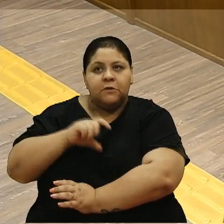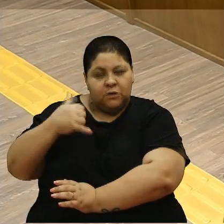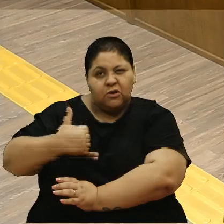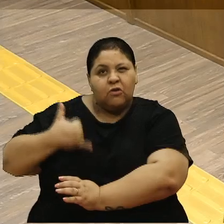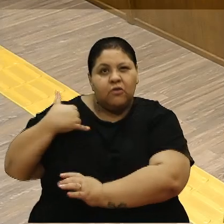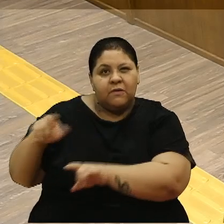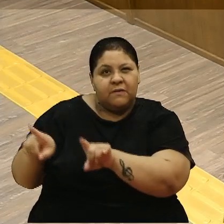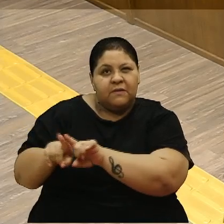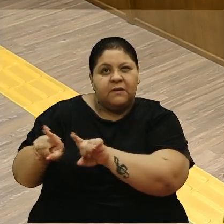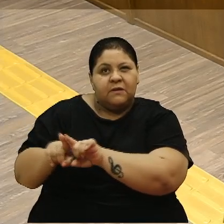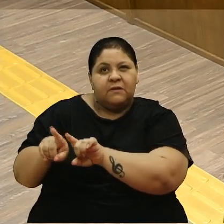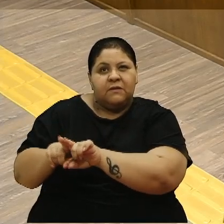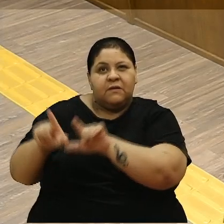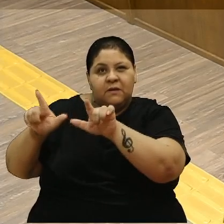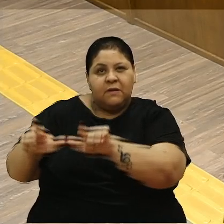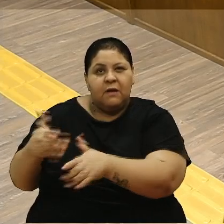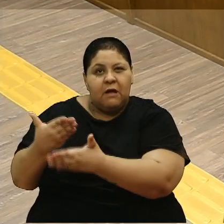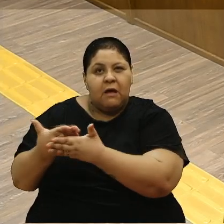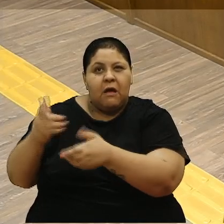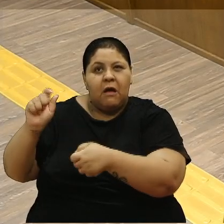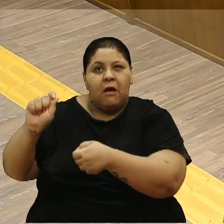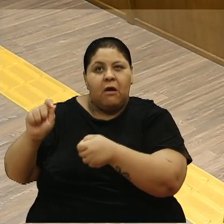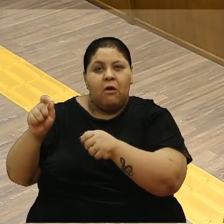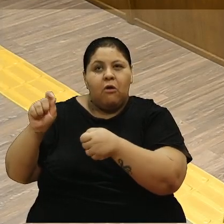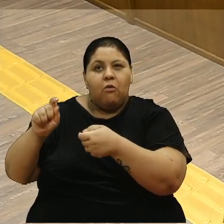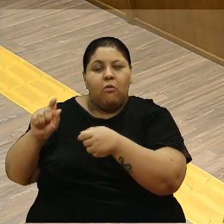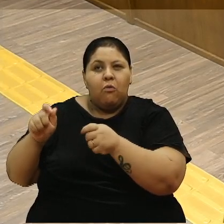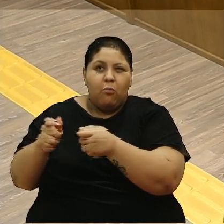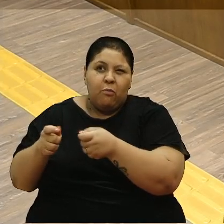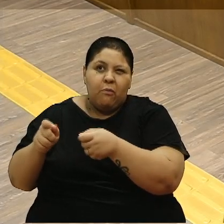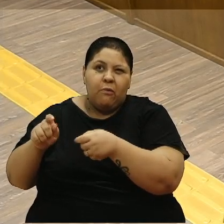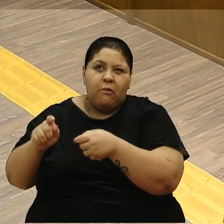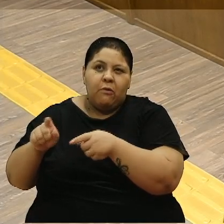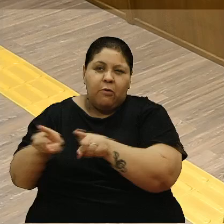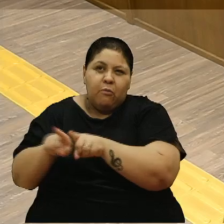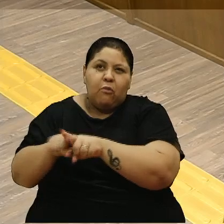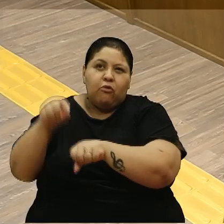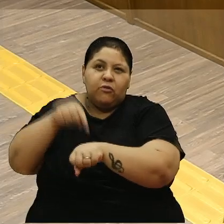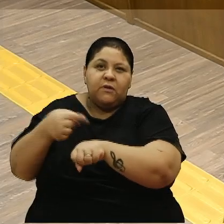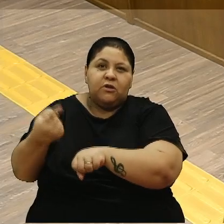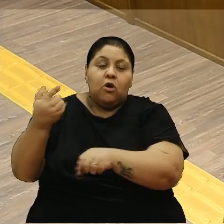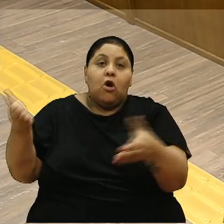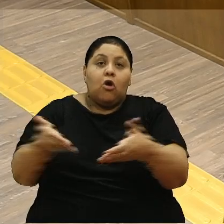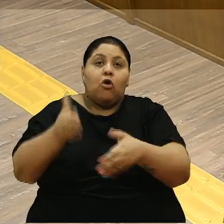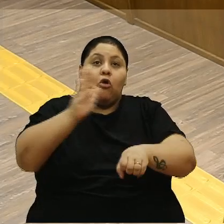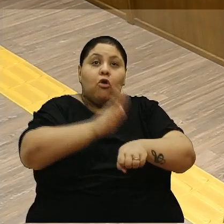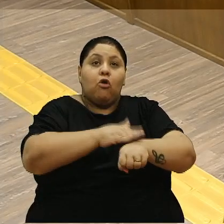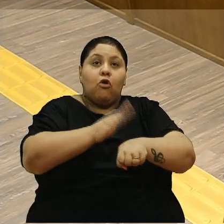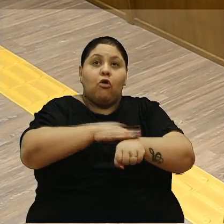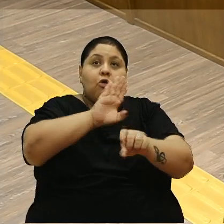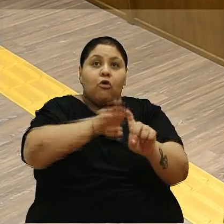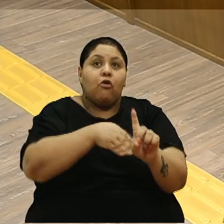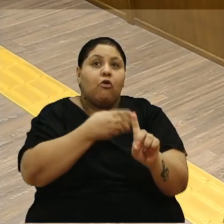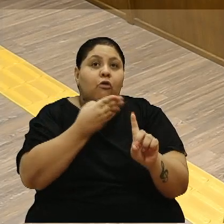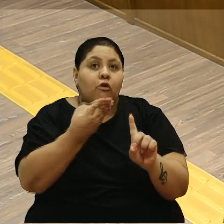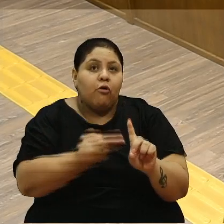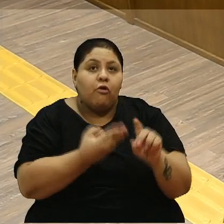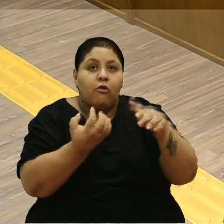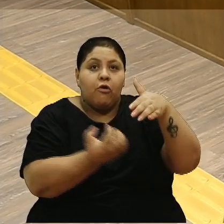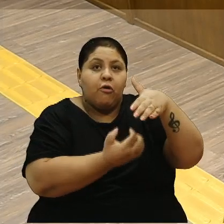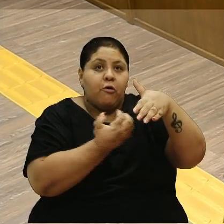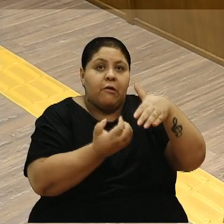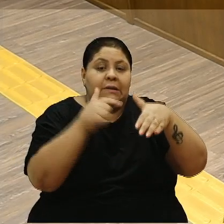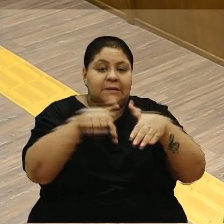também estava em sala de aula até pouco tempo atrás. Nós estamos num momento regimental de homenagem a uma empresa